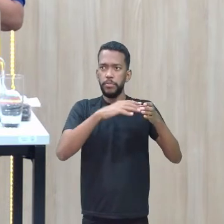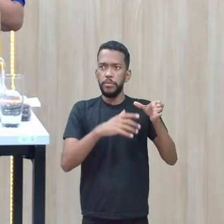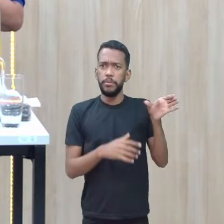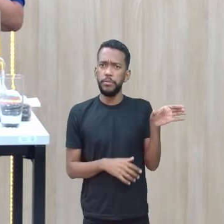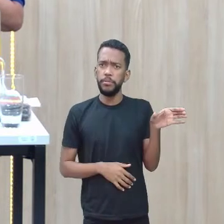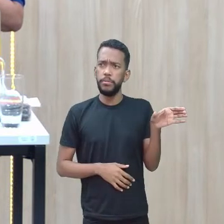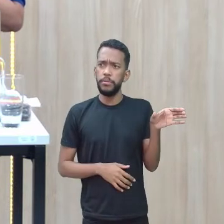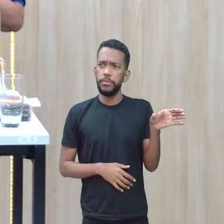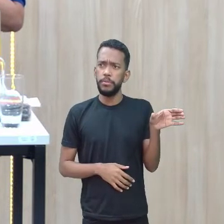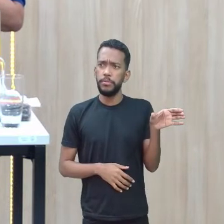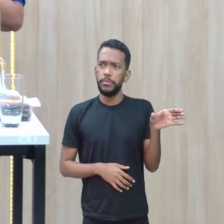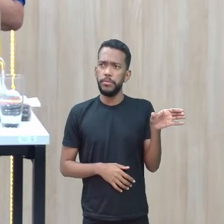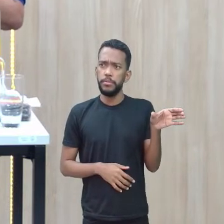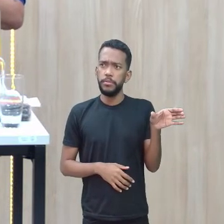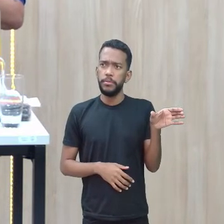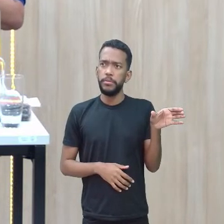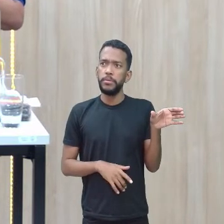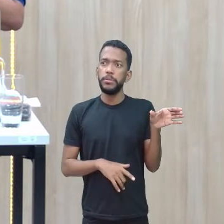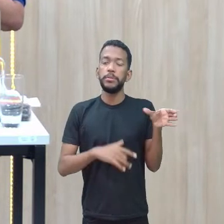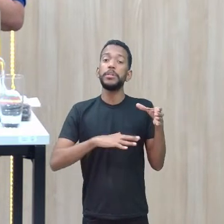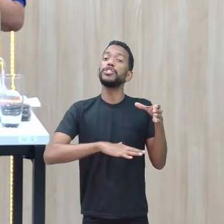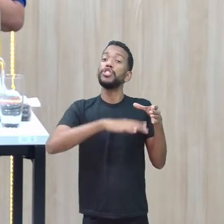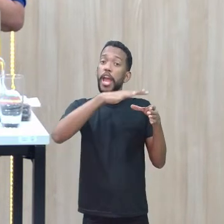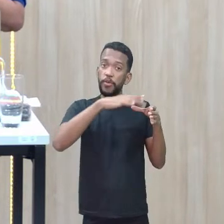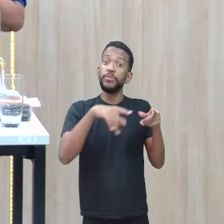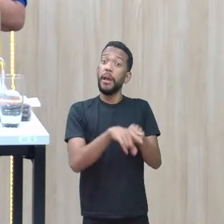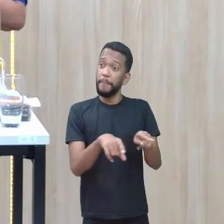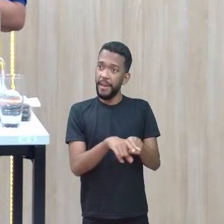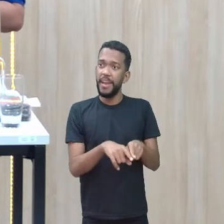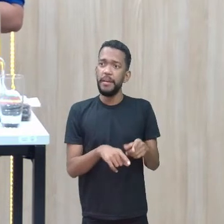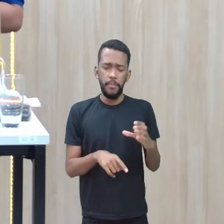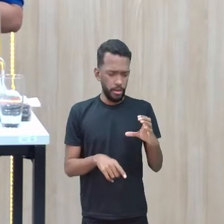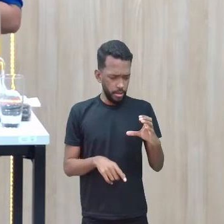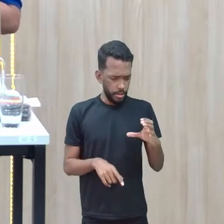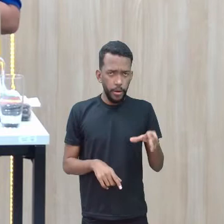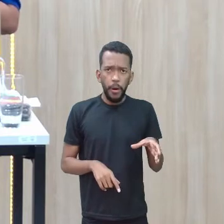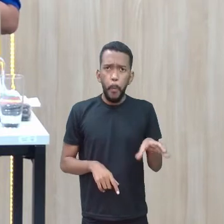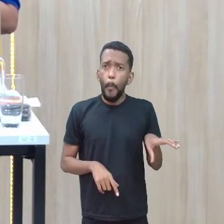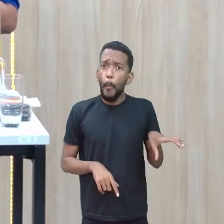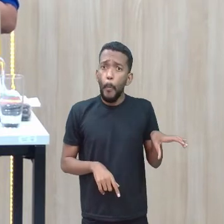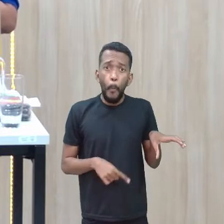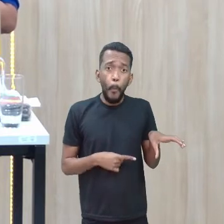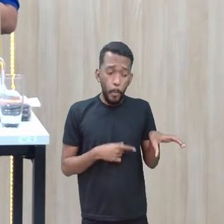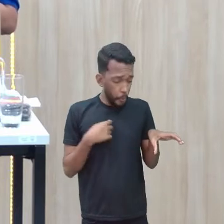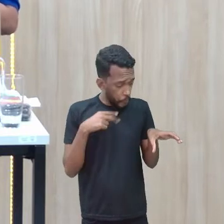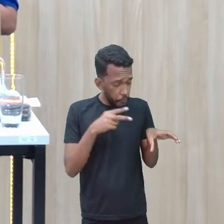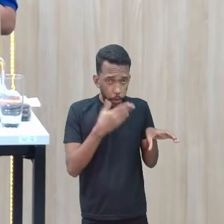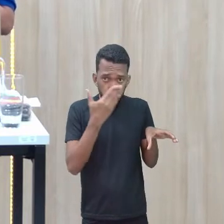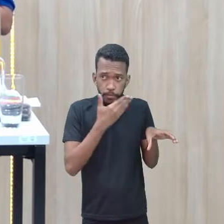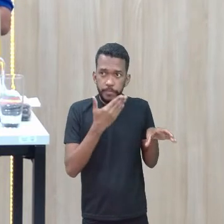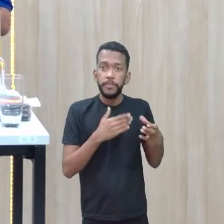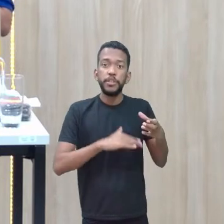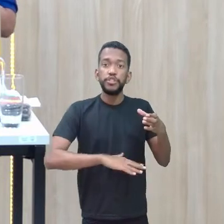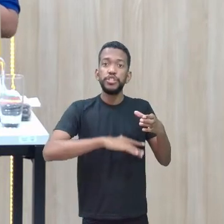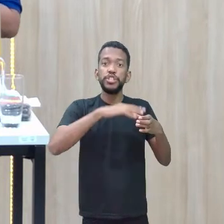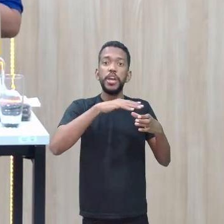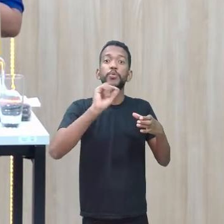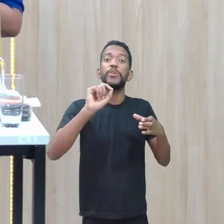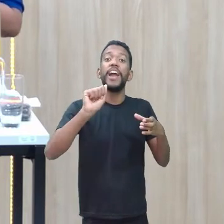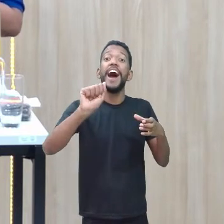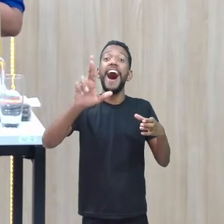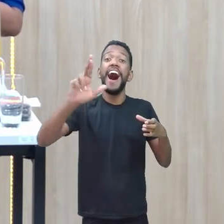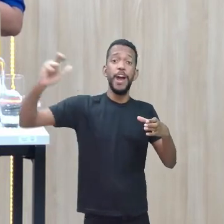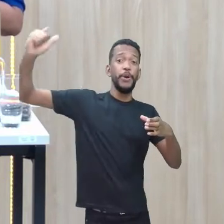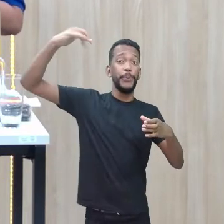esse? Esse está cheio também. Como assim, professora? Eu não estou vendo nada. Está cheio de